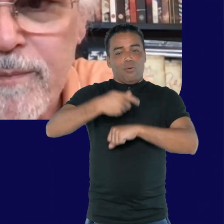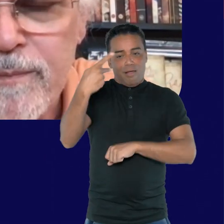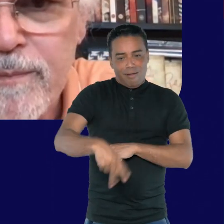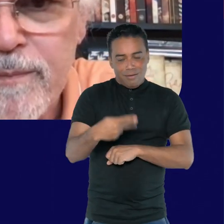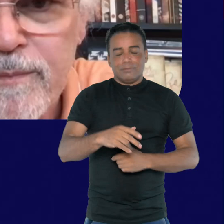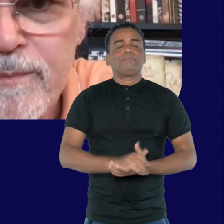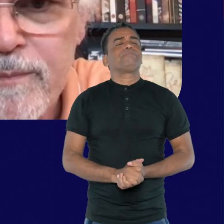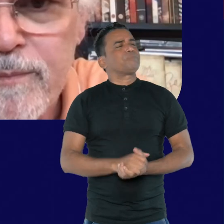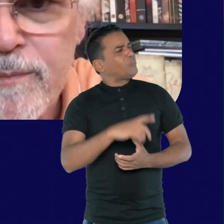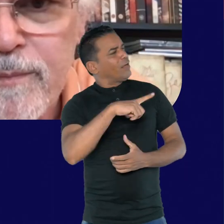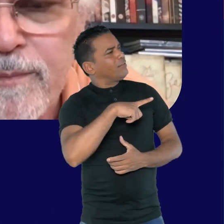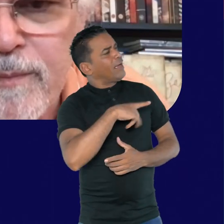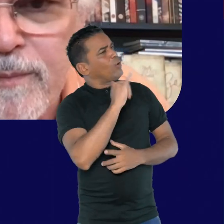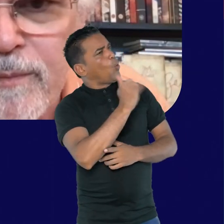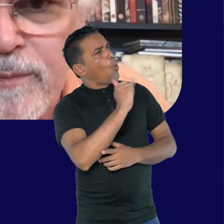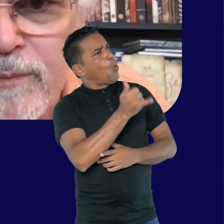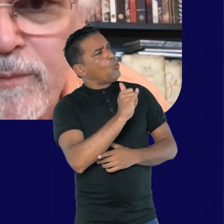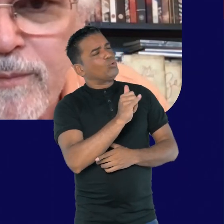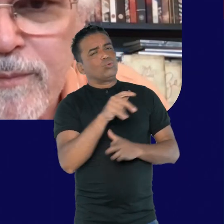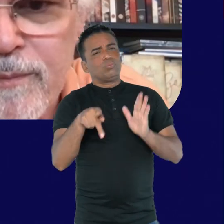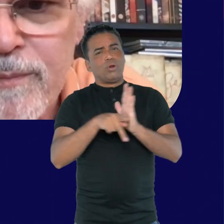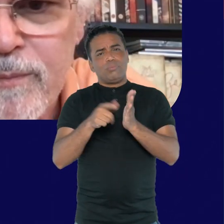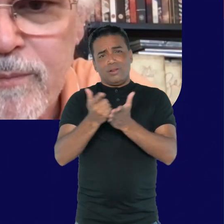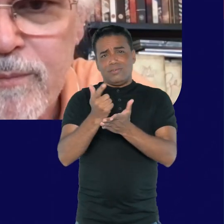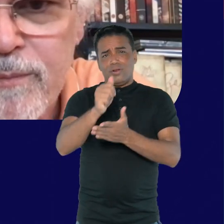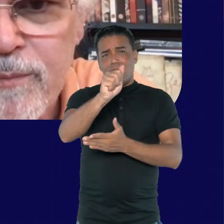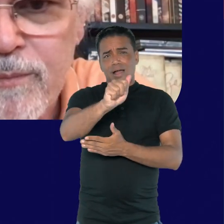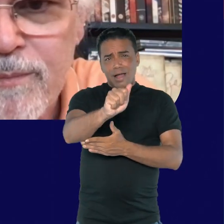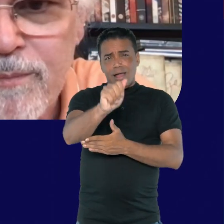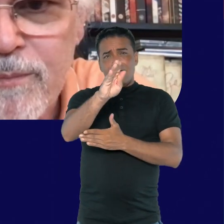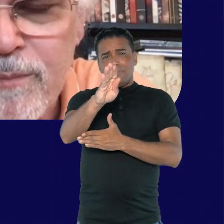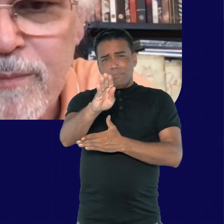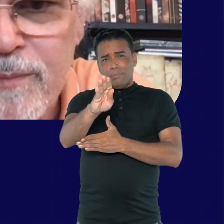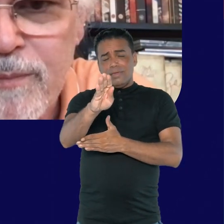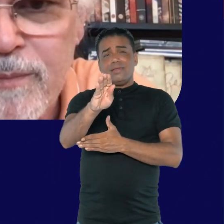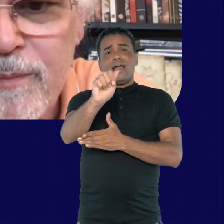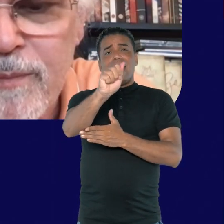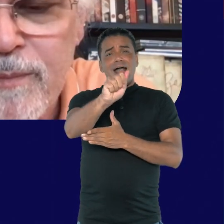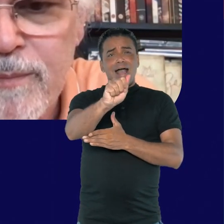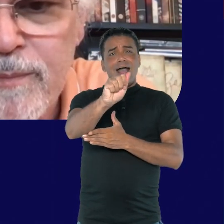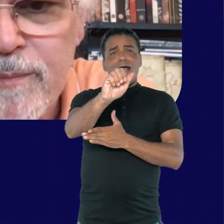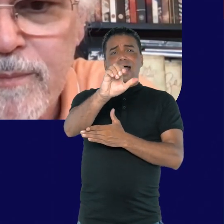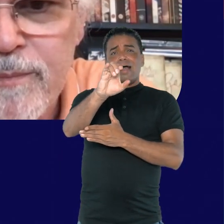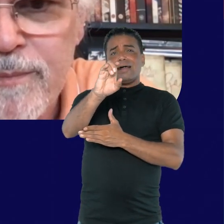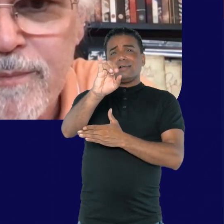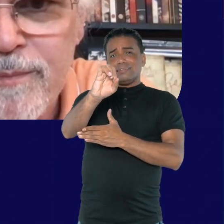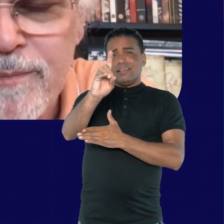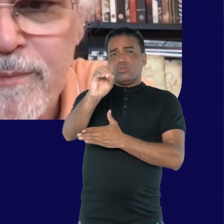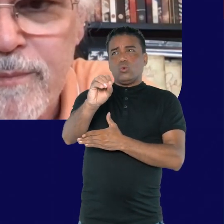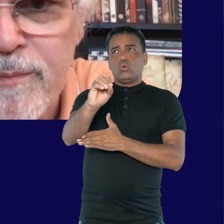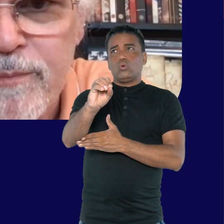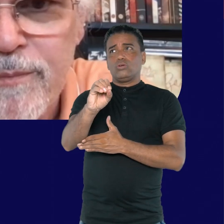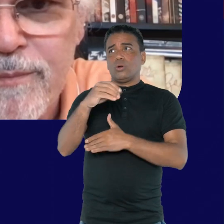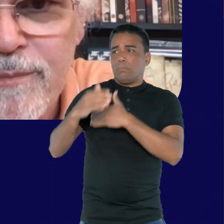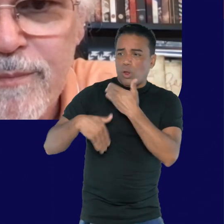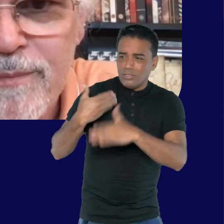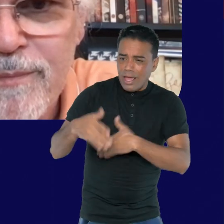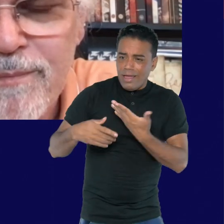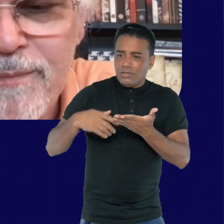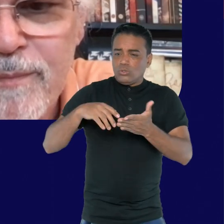conto no Abiácido que você tem uma memória assim do processo de escrita, de ter